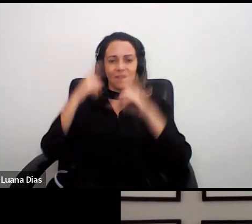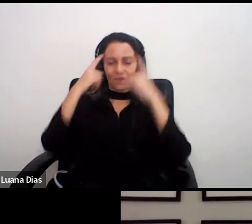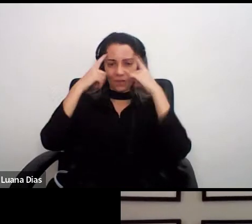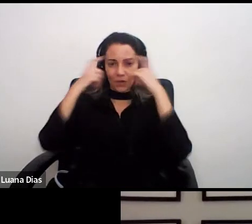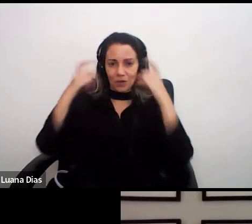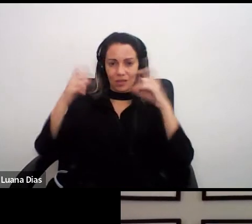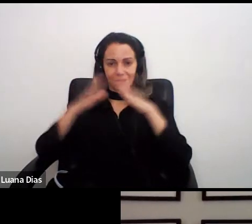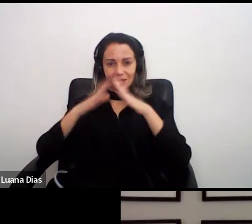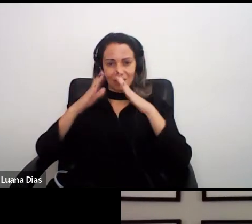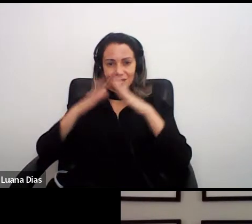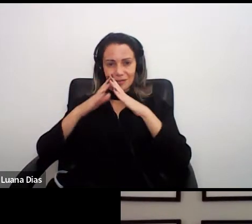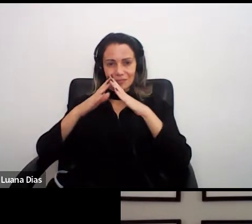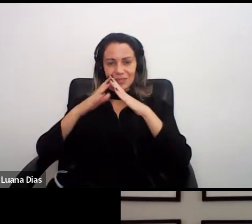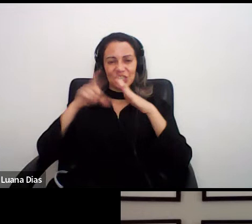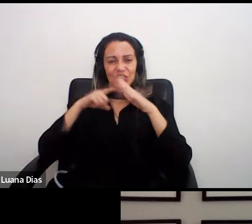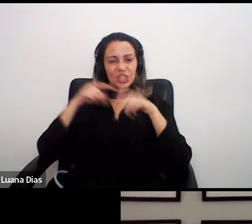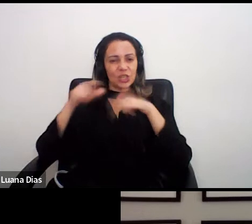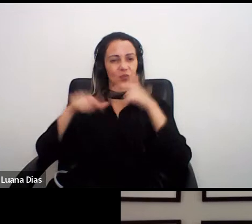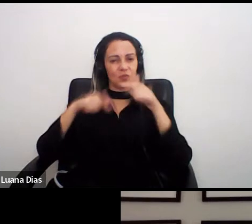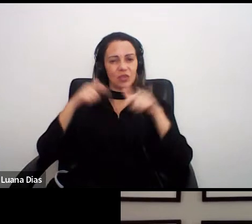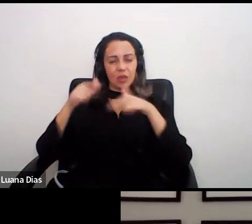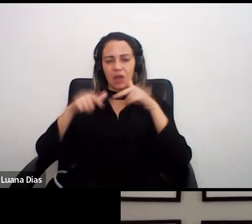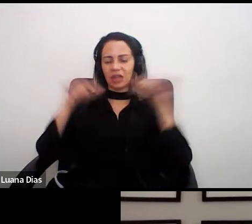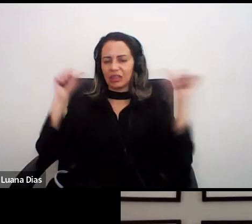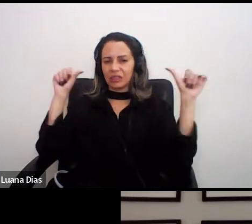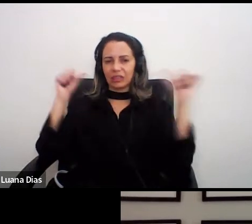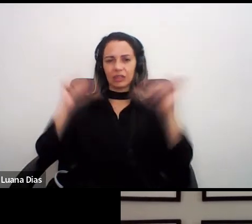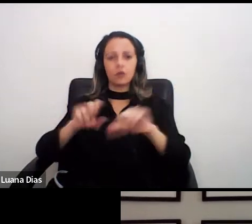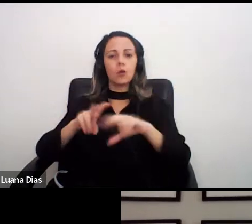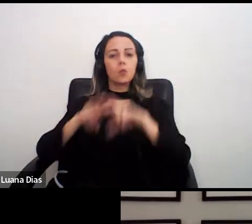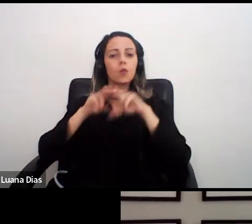Gaúcho? Por causa da competência.